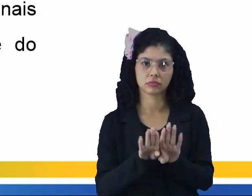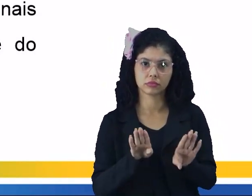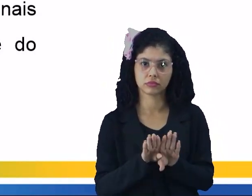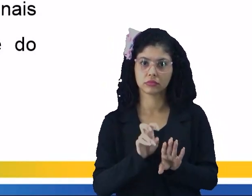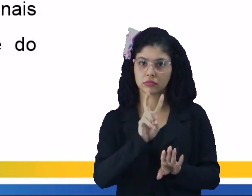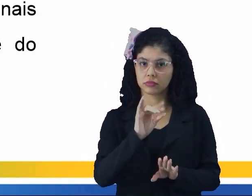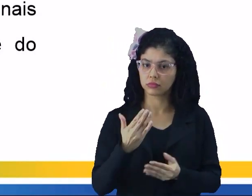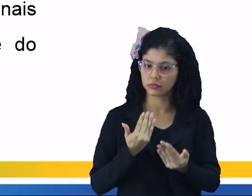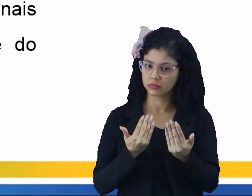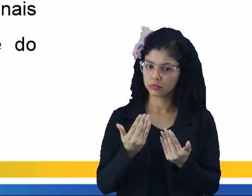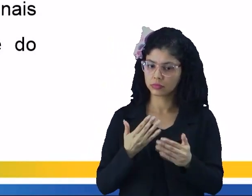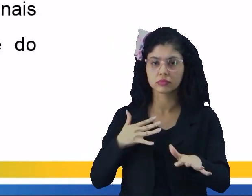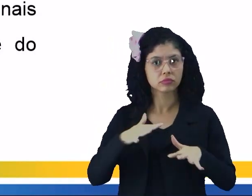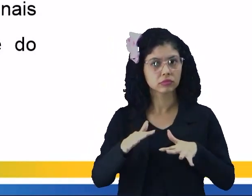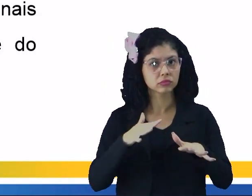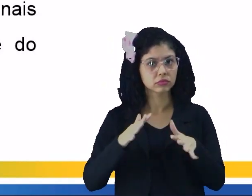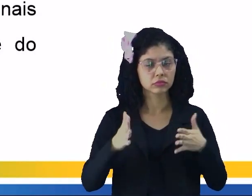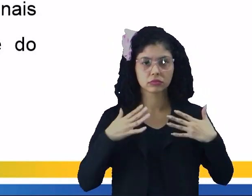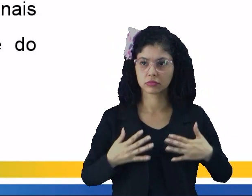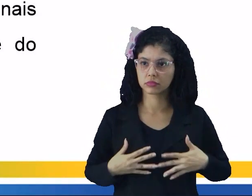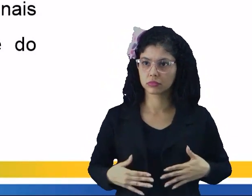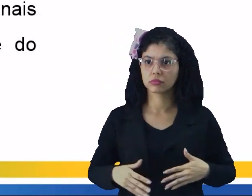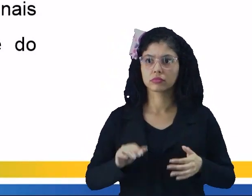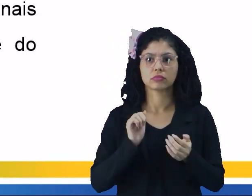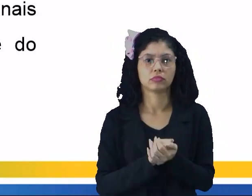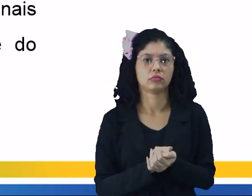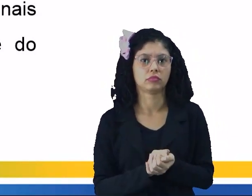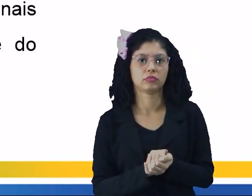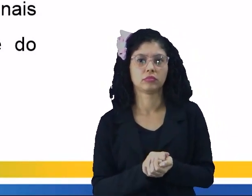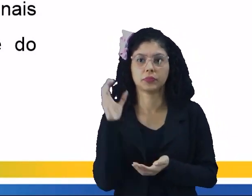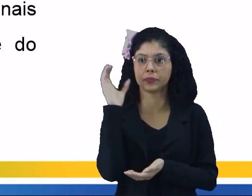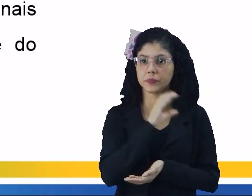vai relacionar, então, o movimento do corpo com a